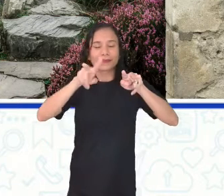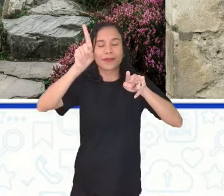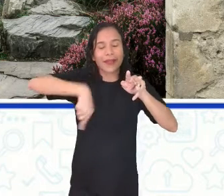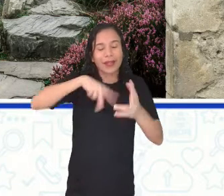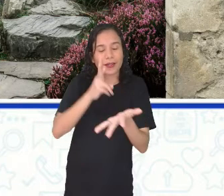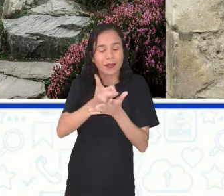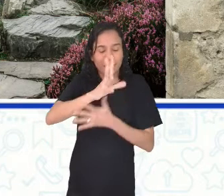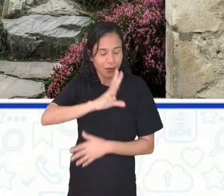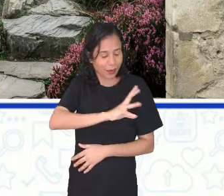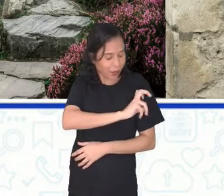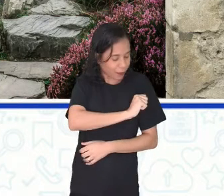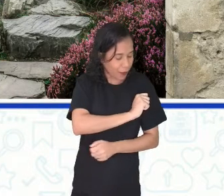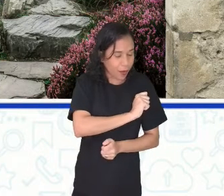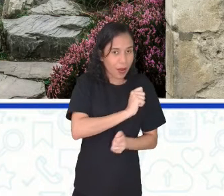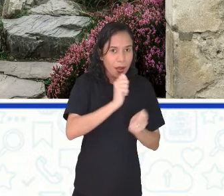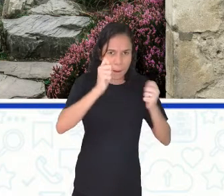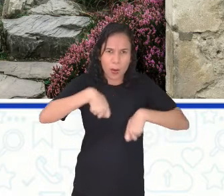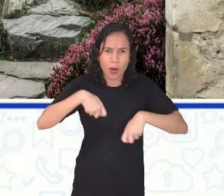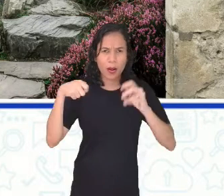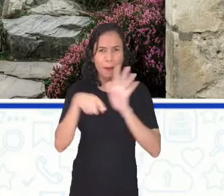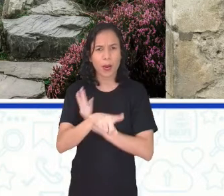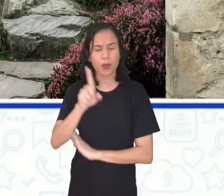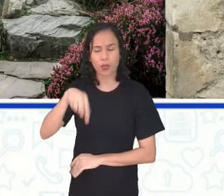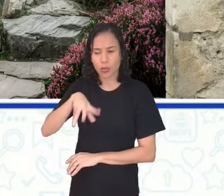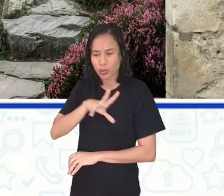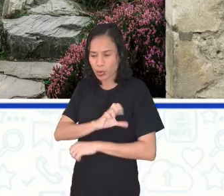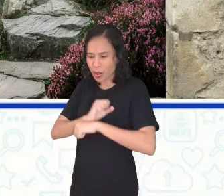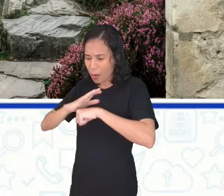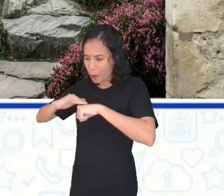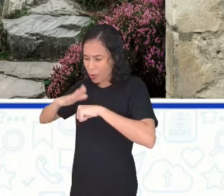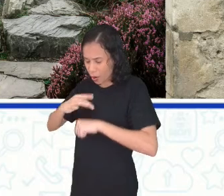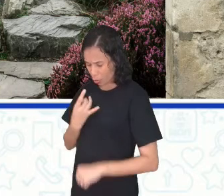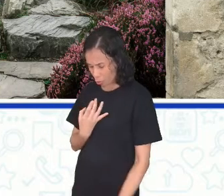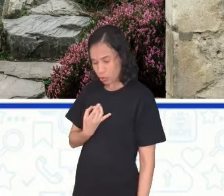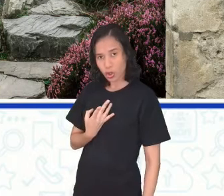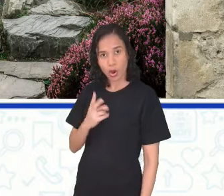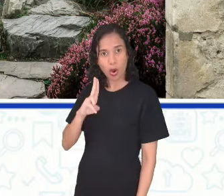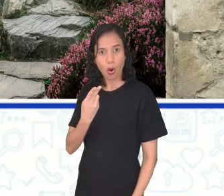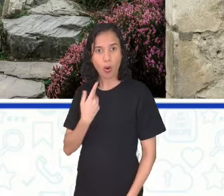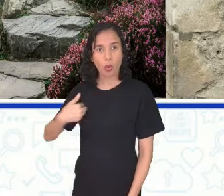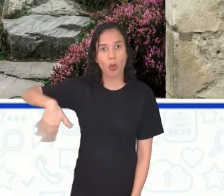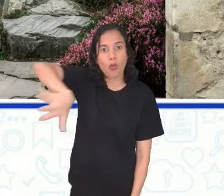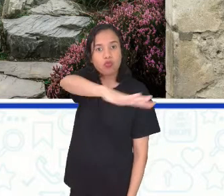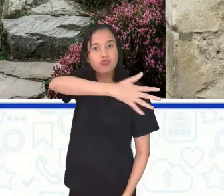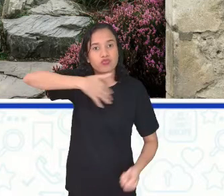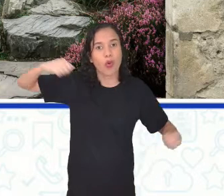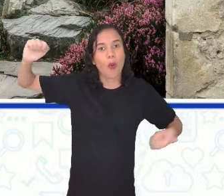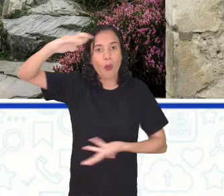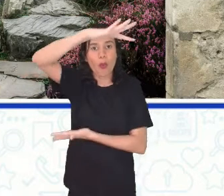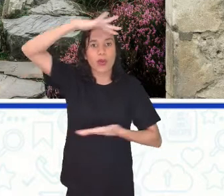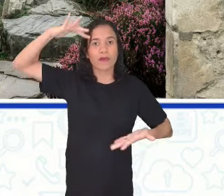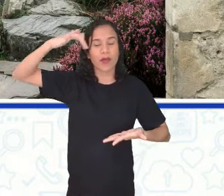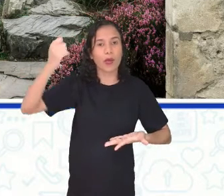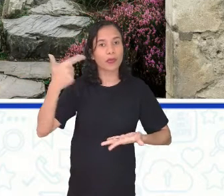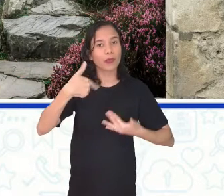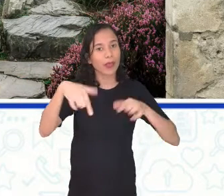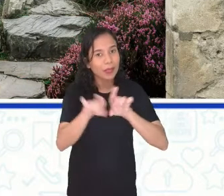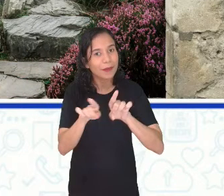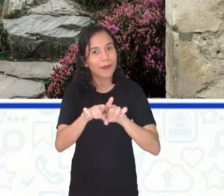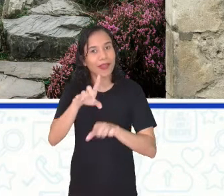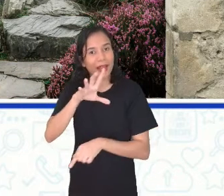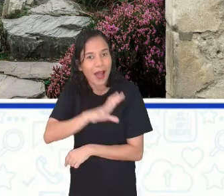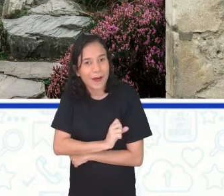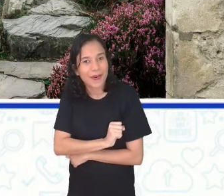amar. Que pode, pergunto, o ser amoroso sozinho, em rotação universal, se não rodar também, e